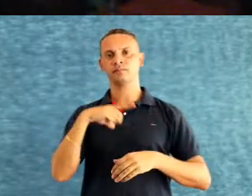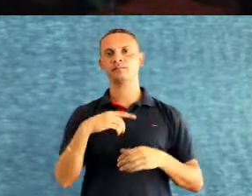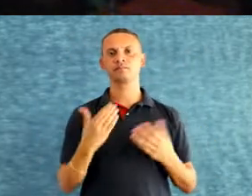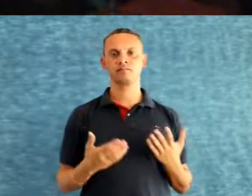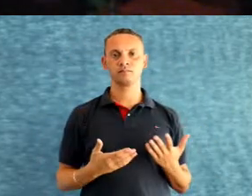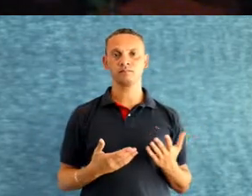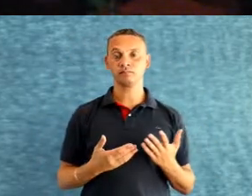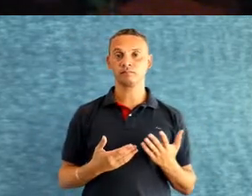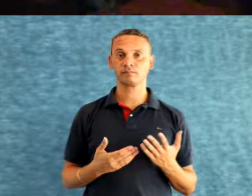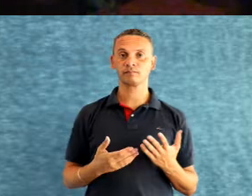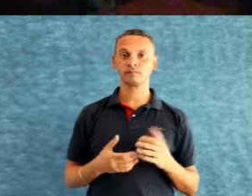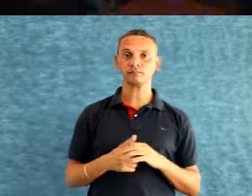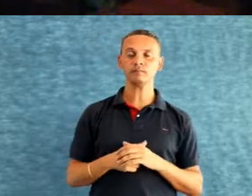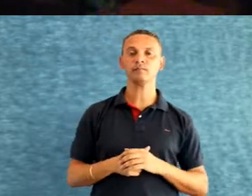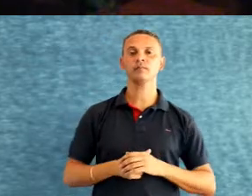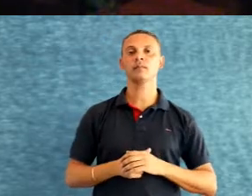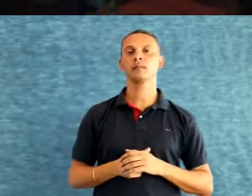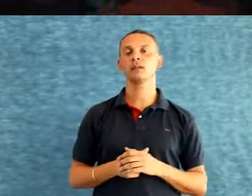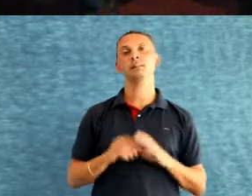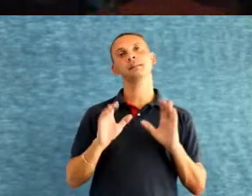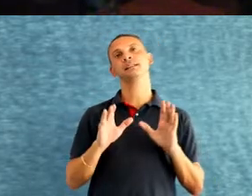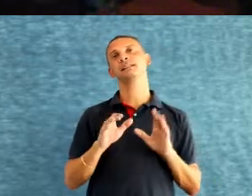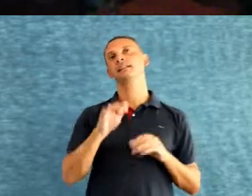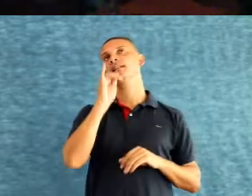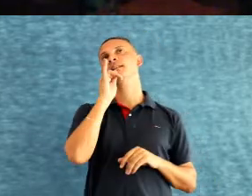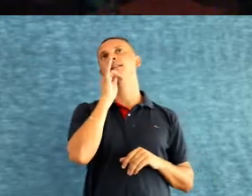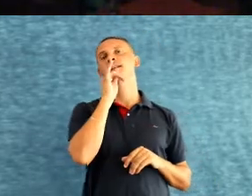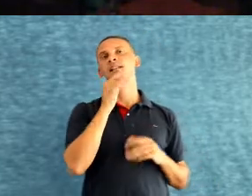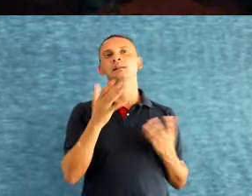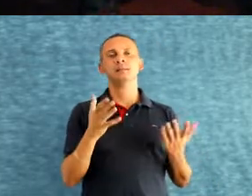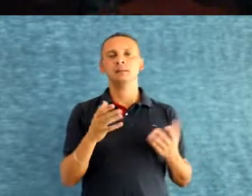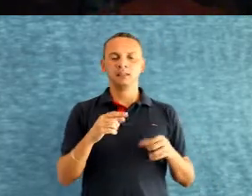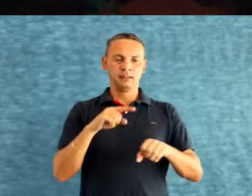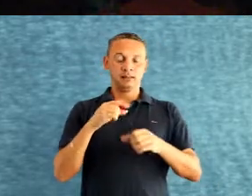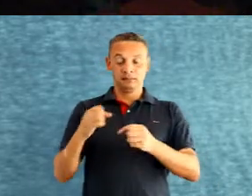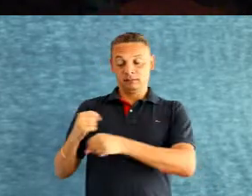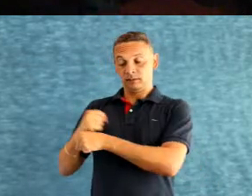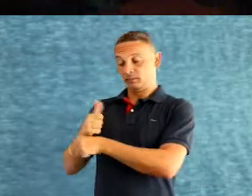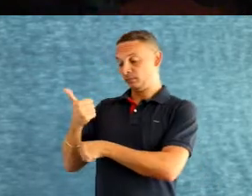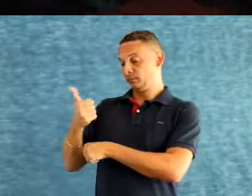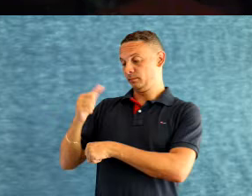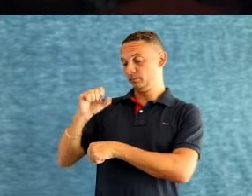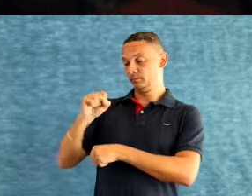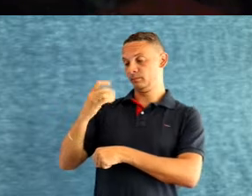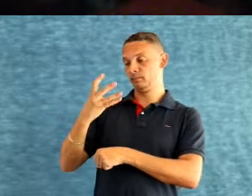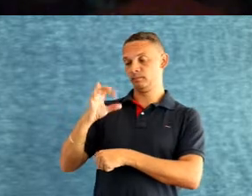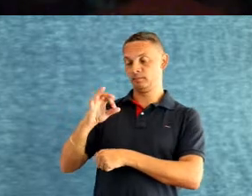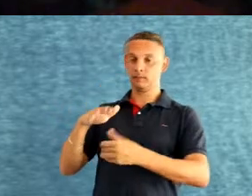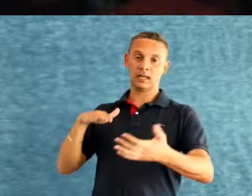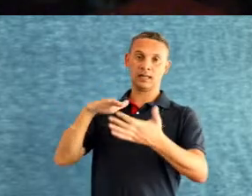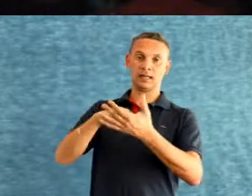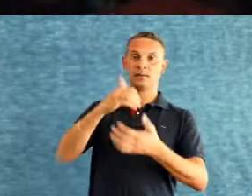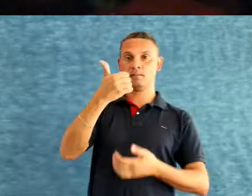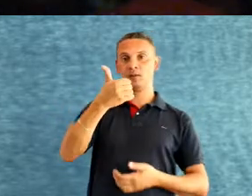provas com a conferência, nunca. Mas, em um espaço tão grande de tempo, de 1849 a 1871,